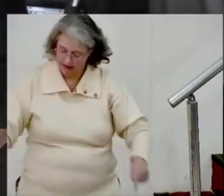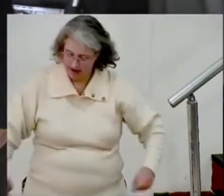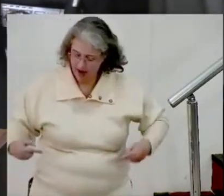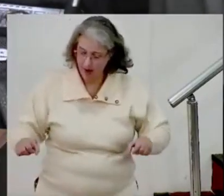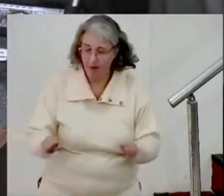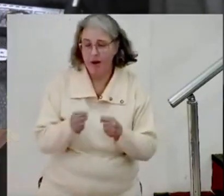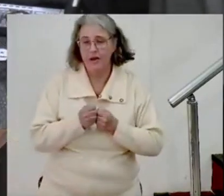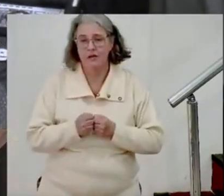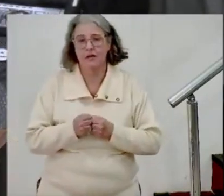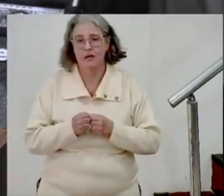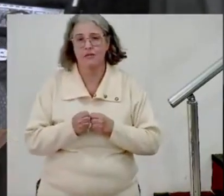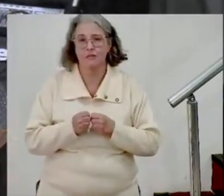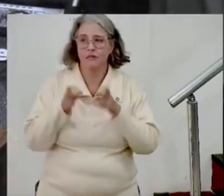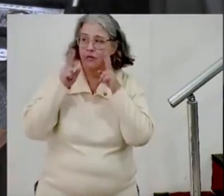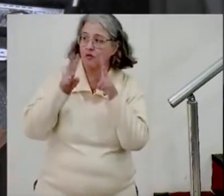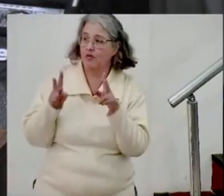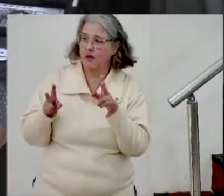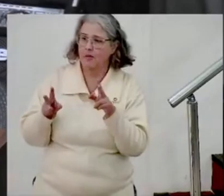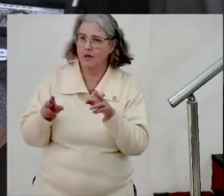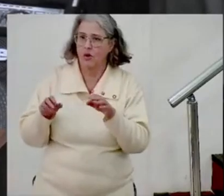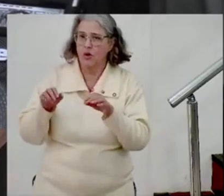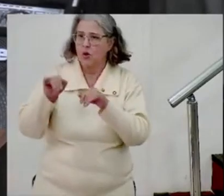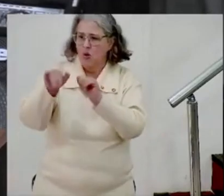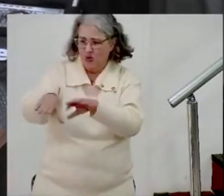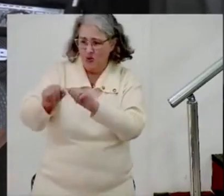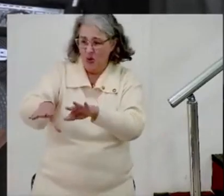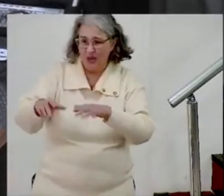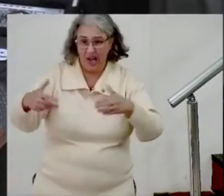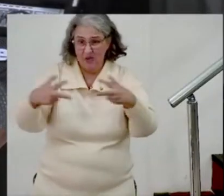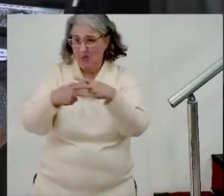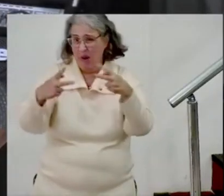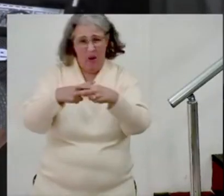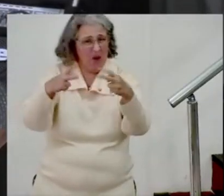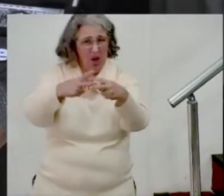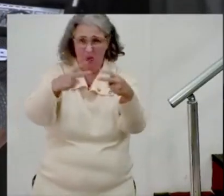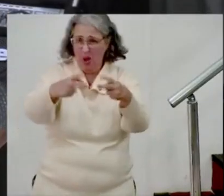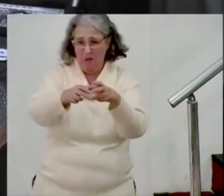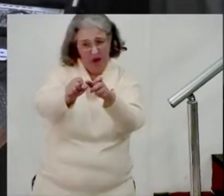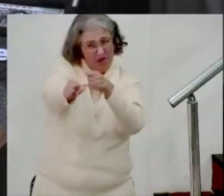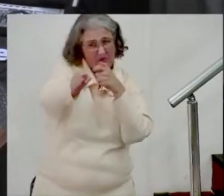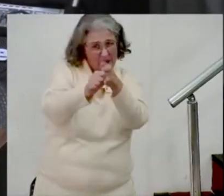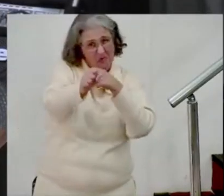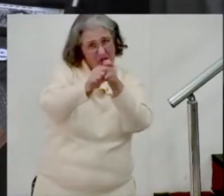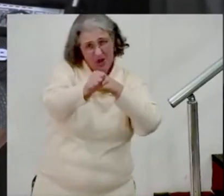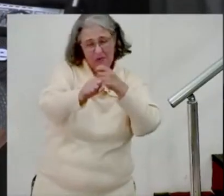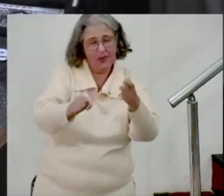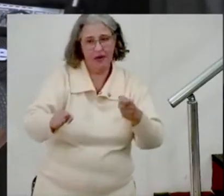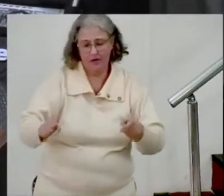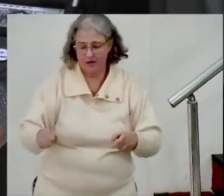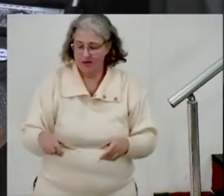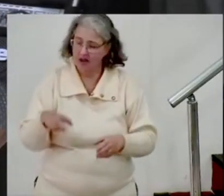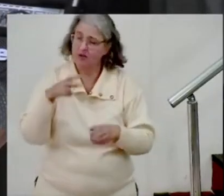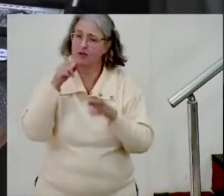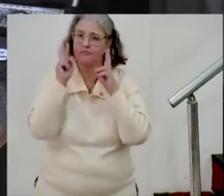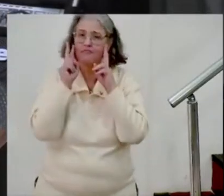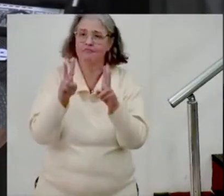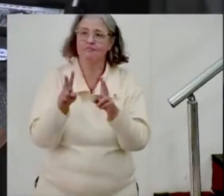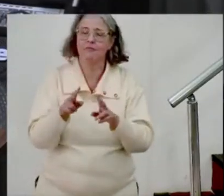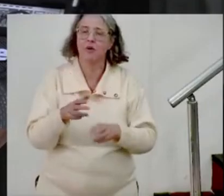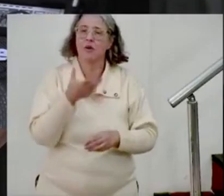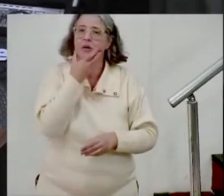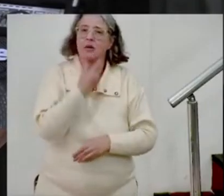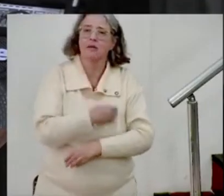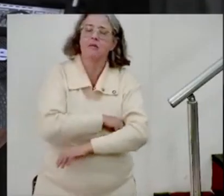Os seus soldados estão fazendo a tarefa e ele está lá. Muito bem, general. Muito bem, comandante, capitão e tudo mais. Como é que está